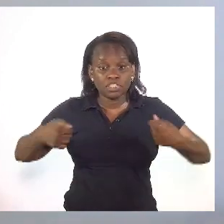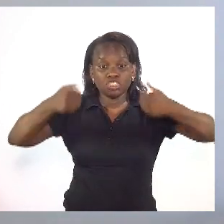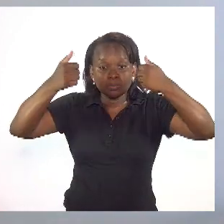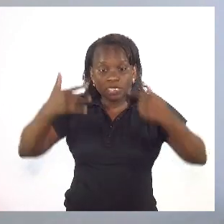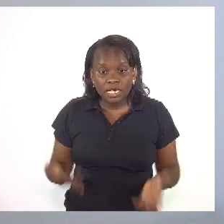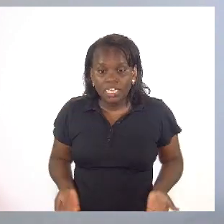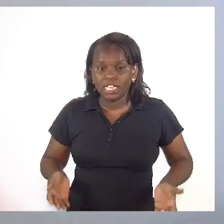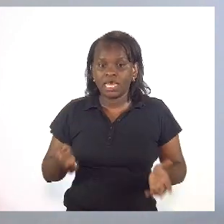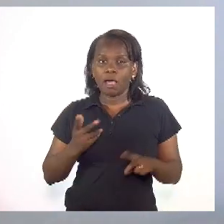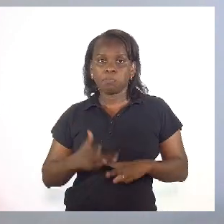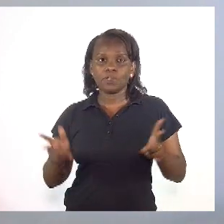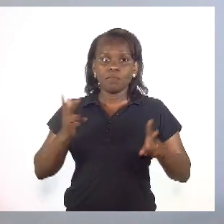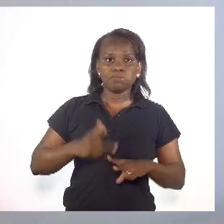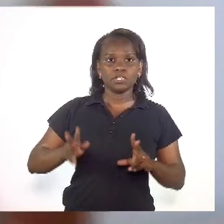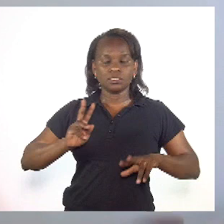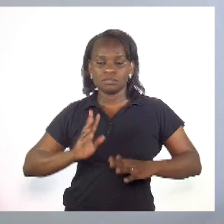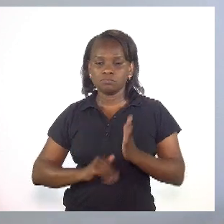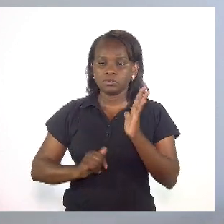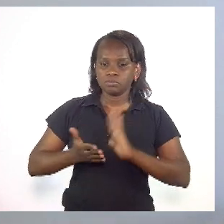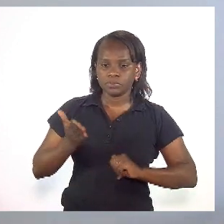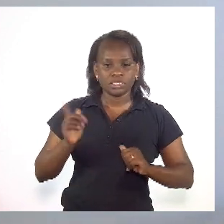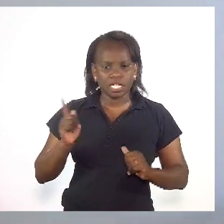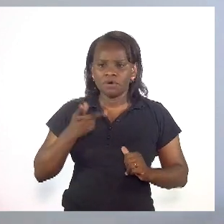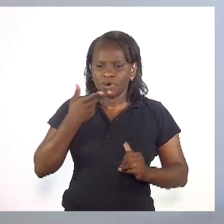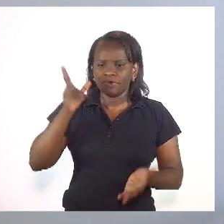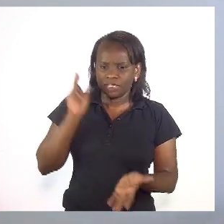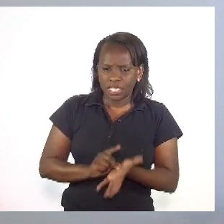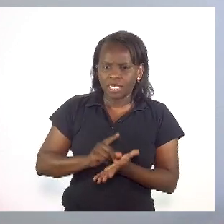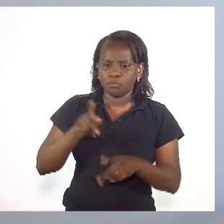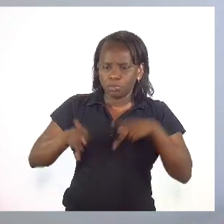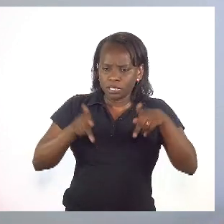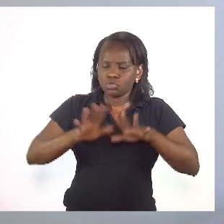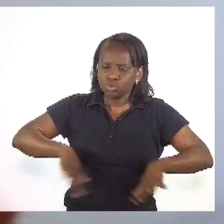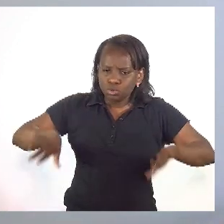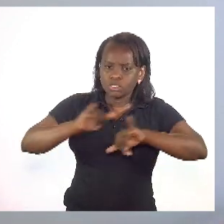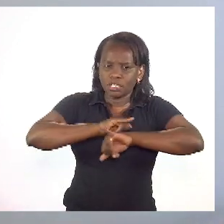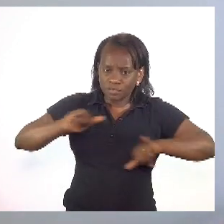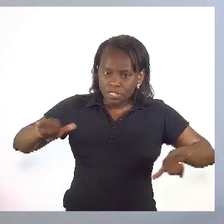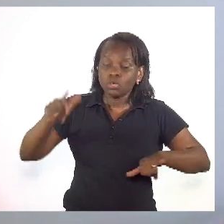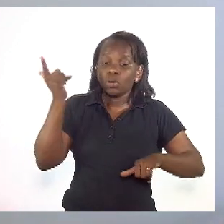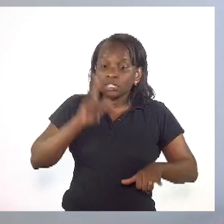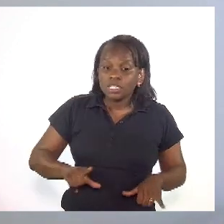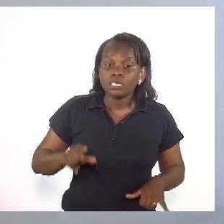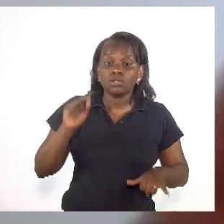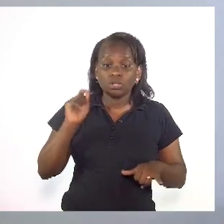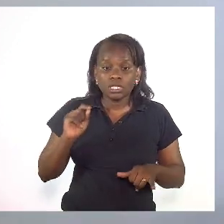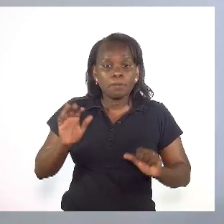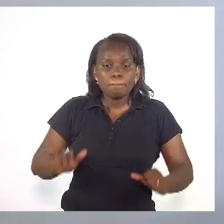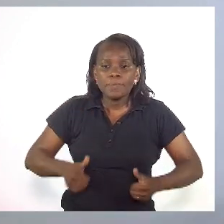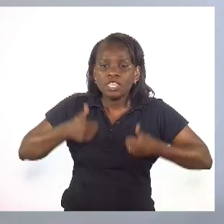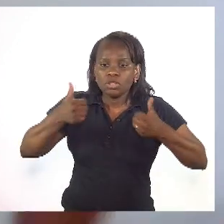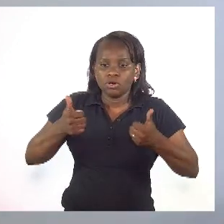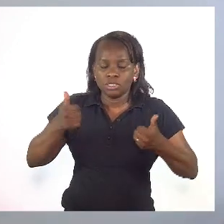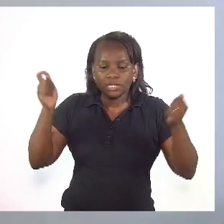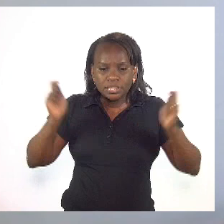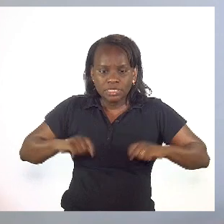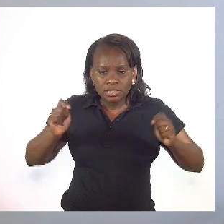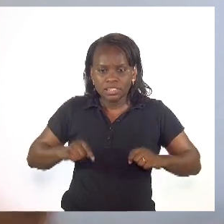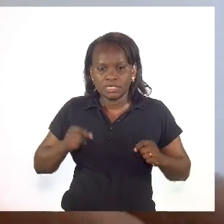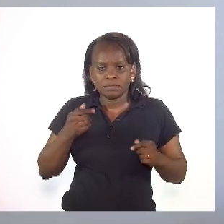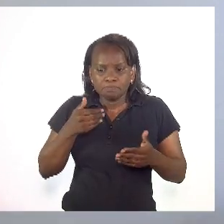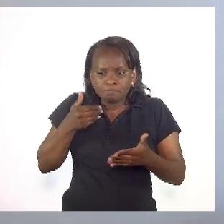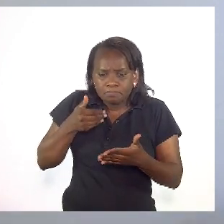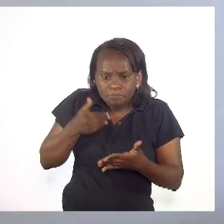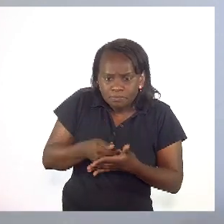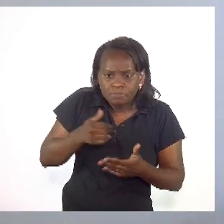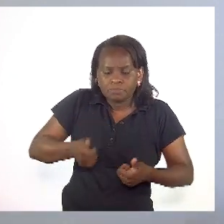se tenha uma maquiagem fiscal, para que a verdade possa ser dita para a população e a gente consiga chegar o melhor possível, o mais